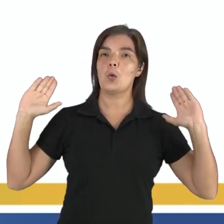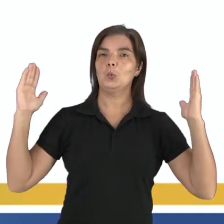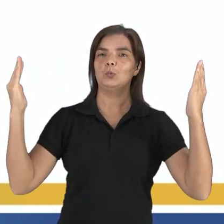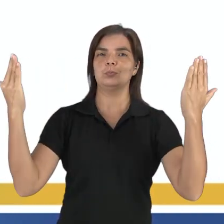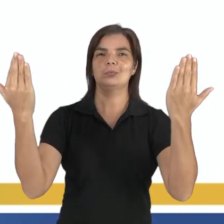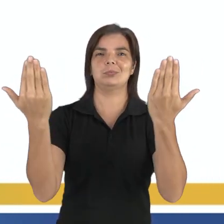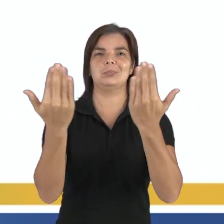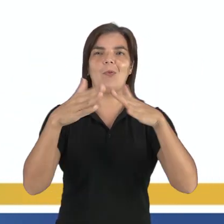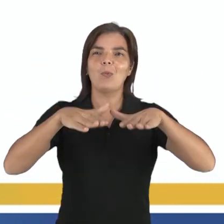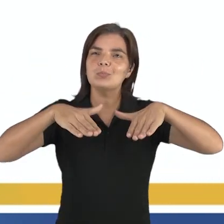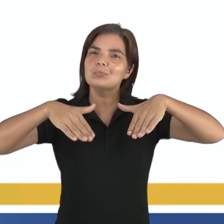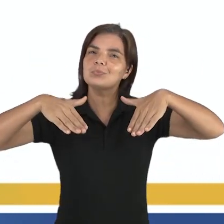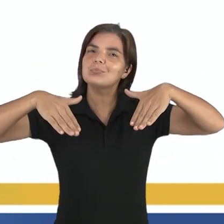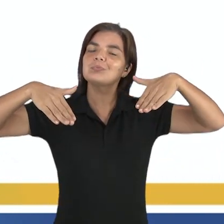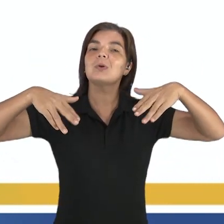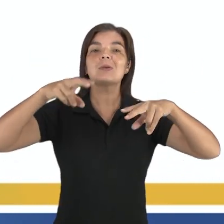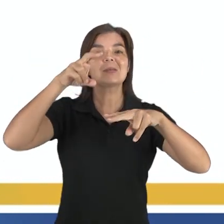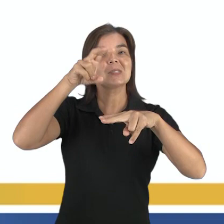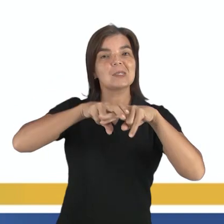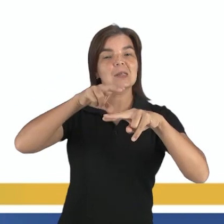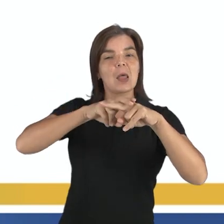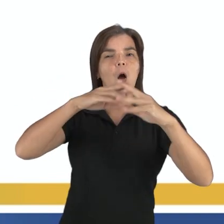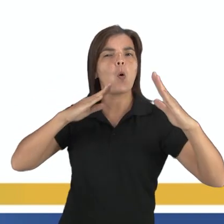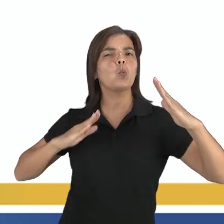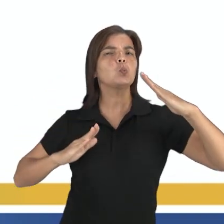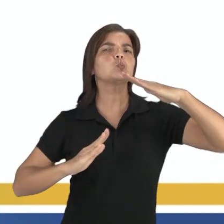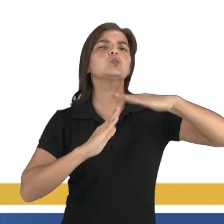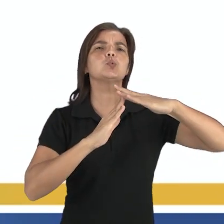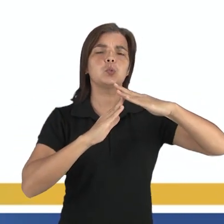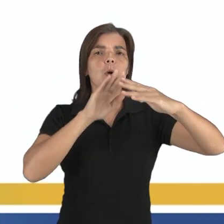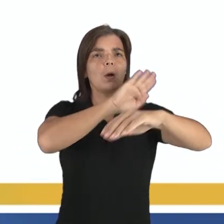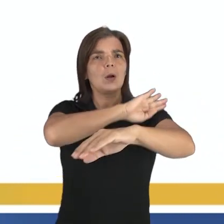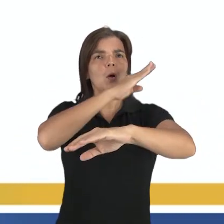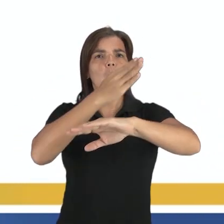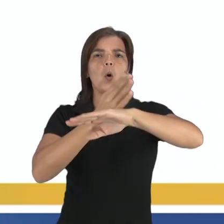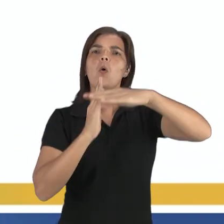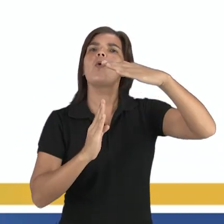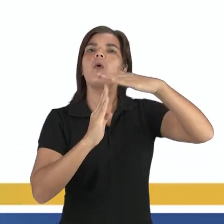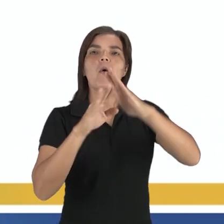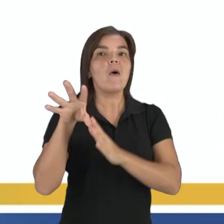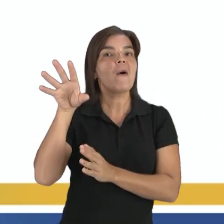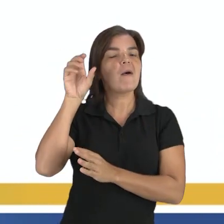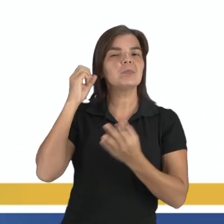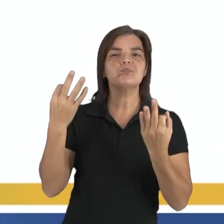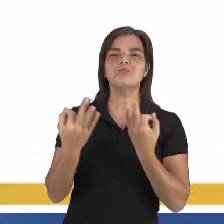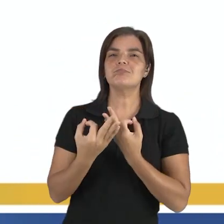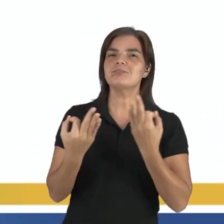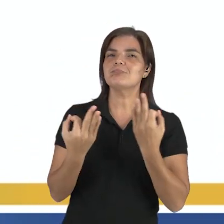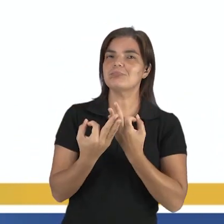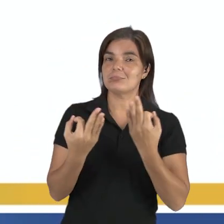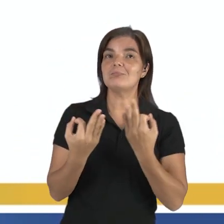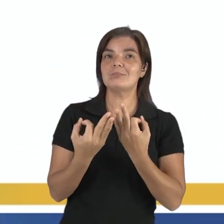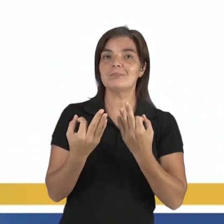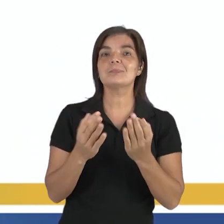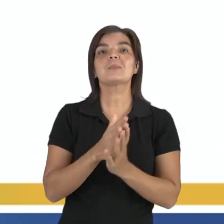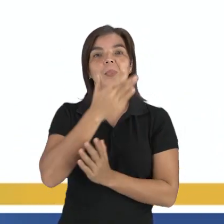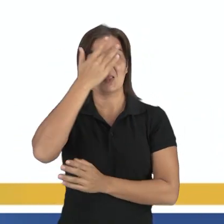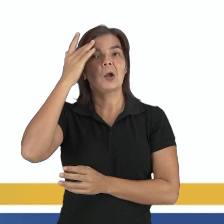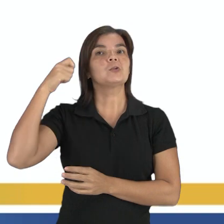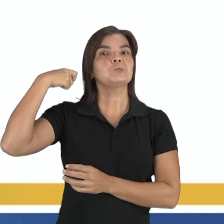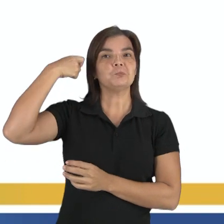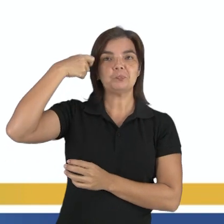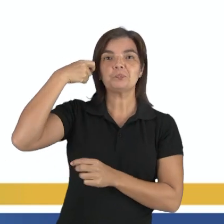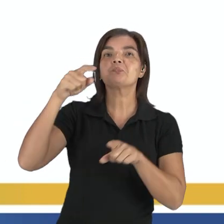a arquibancada. Quem sentava na última fileira, no topo da montanha, ouvia perfeitamente os